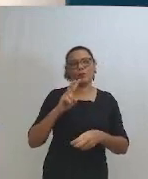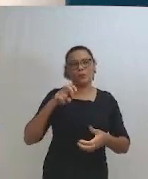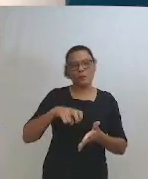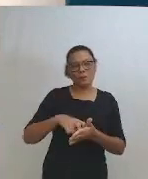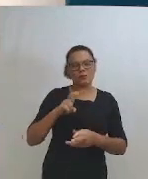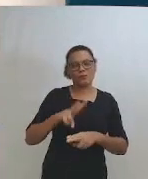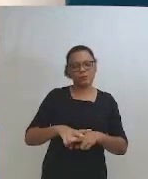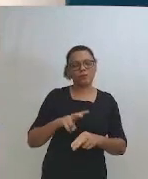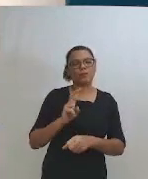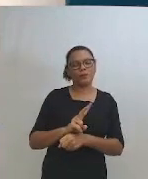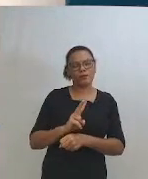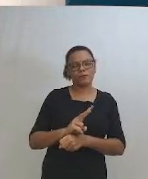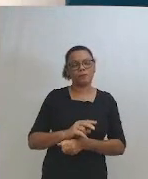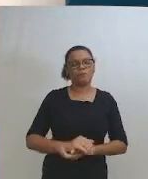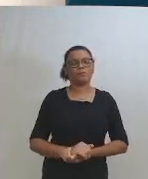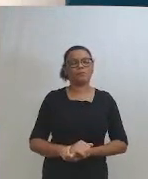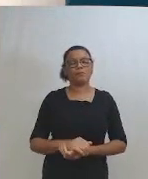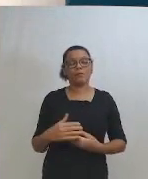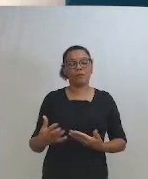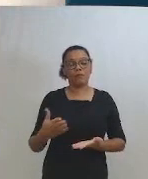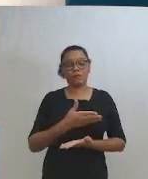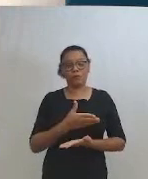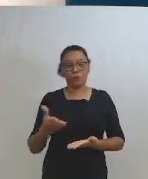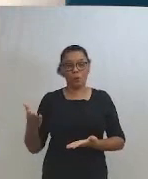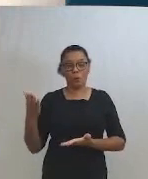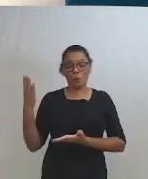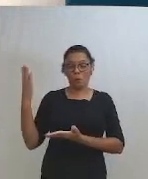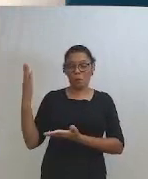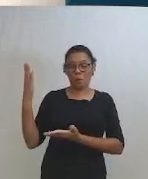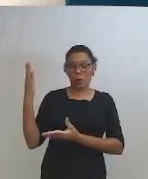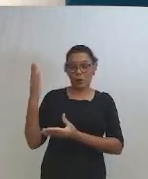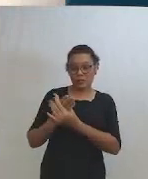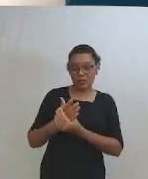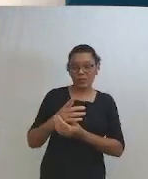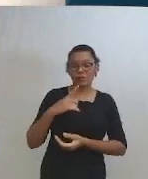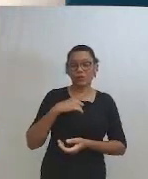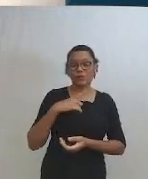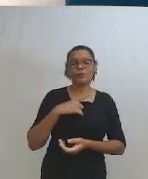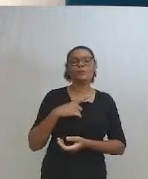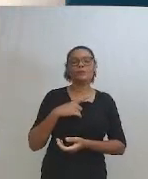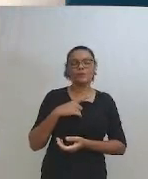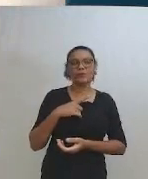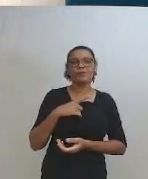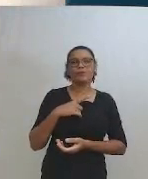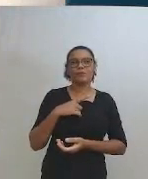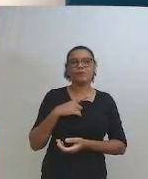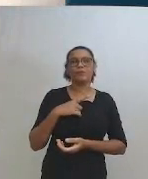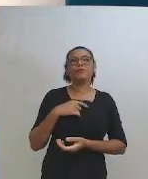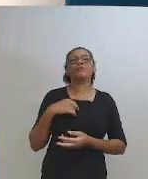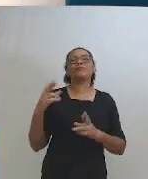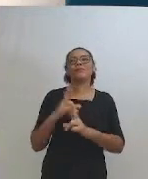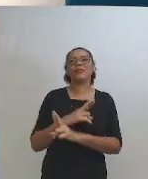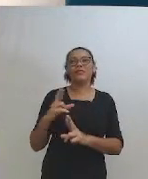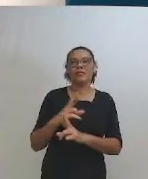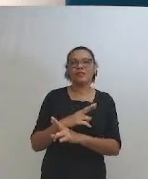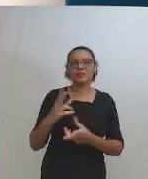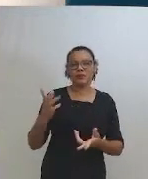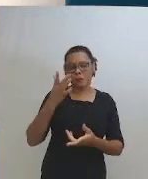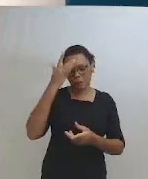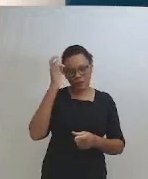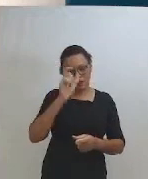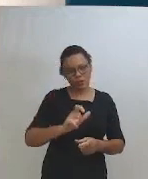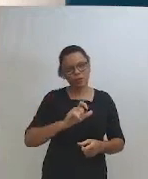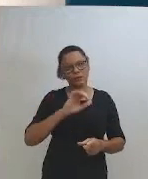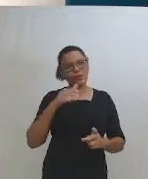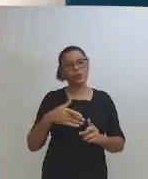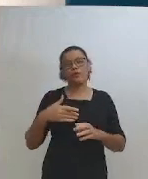Excelências, o processo ele se consubstancia muito em relação ao recorrente, e aqui eu não vou adentrar muito, porque são